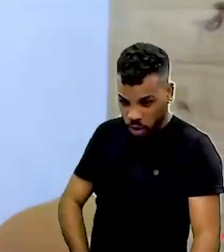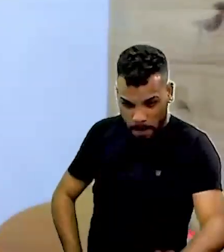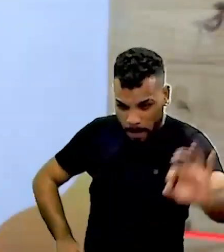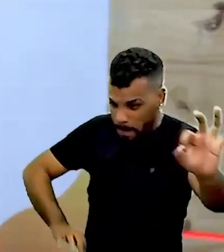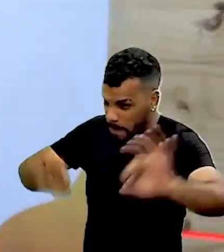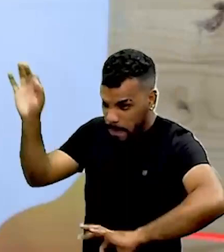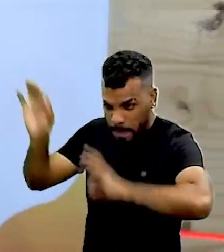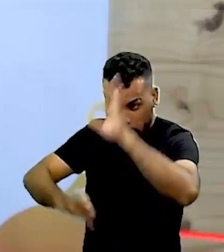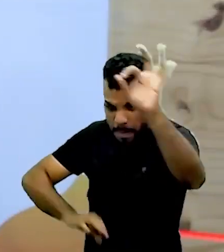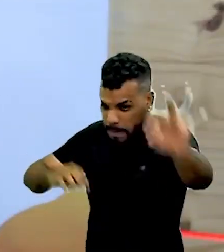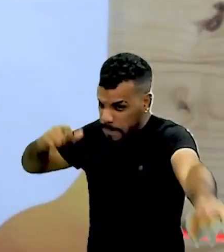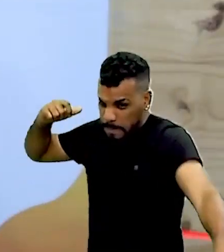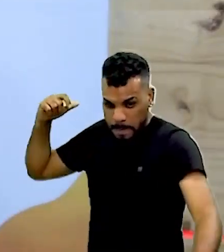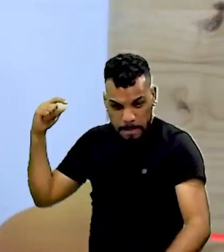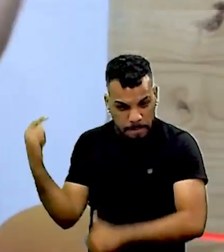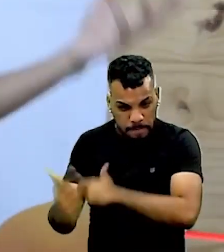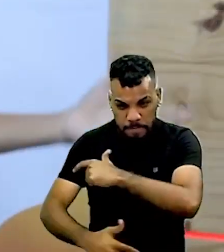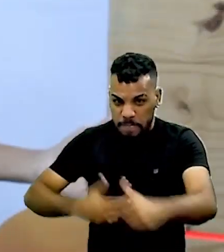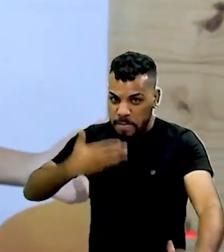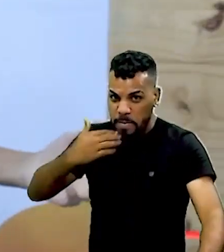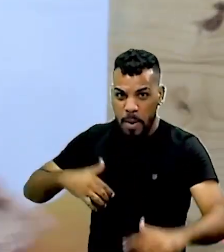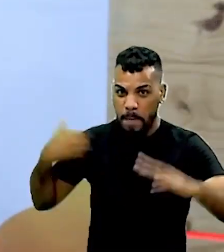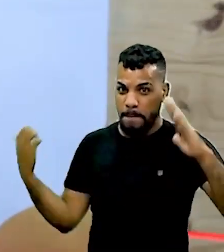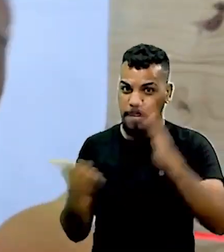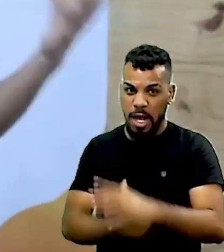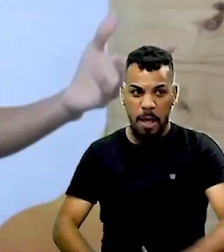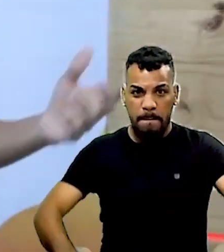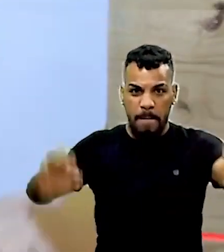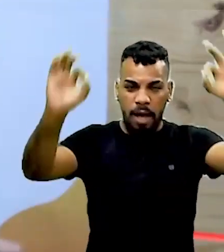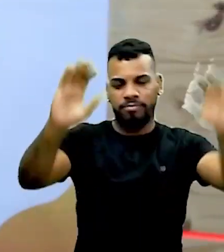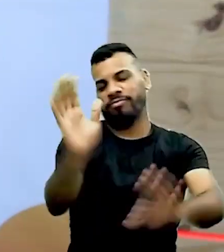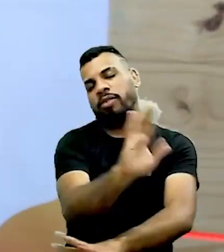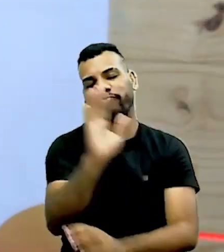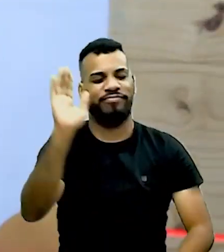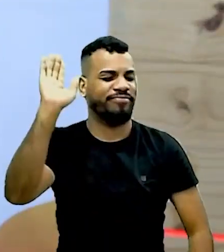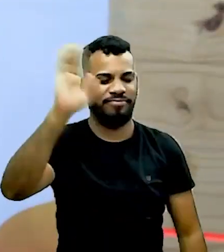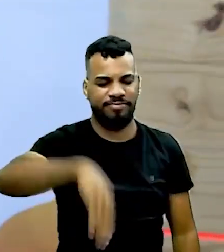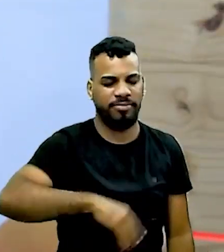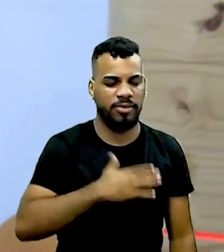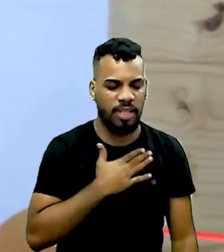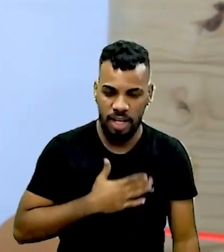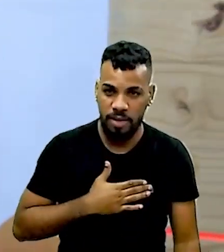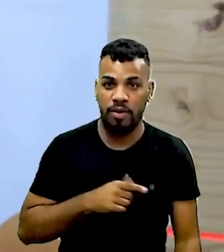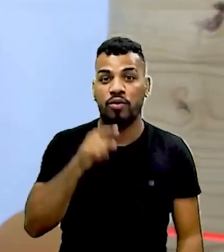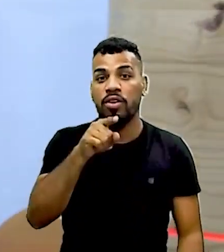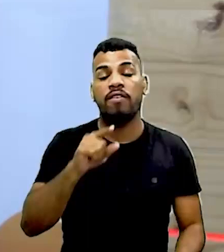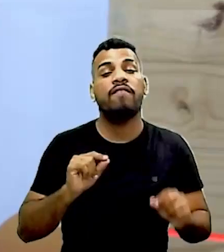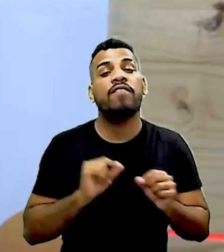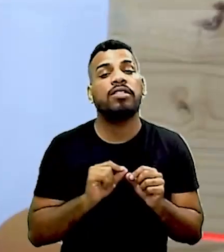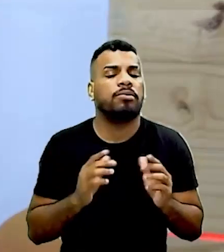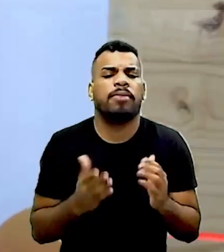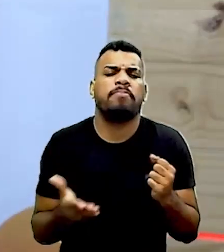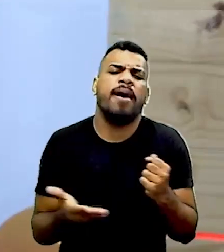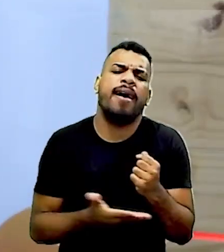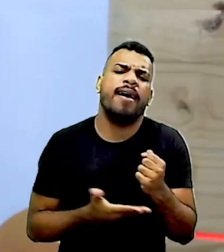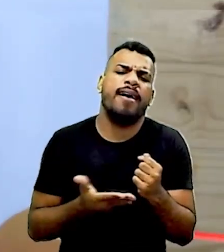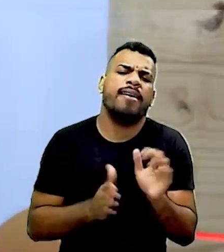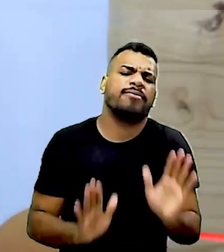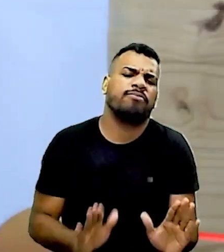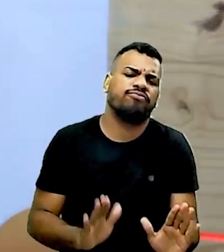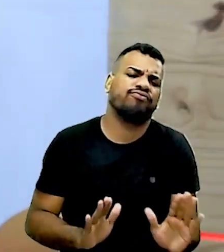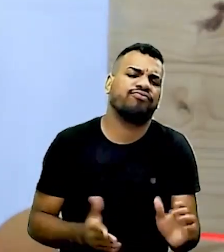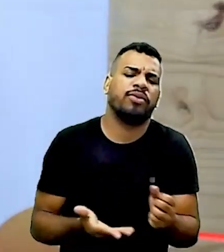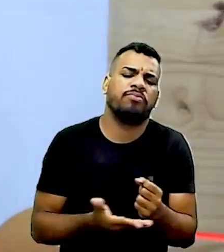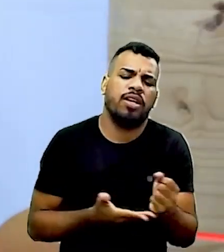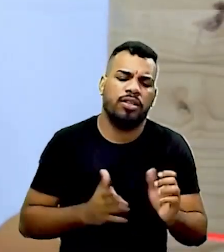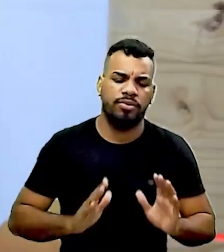produção do nível de uma empresa cheia de animadores. Não. Você vai começar com coisa básica mesmo. Uma